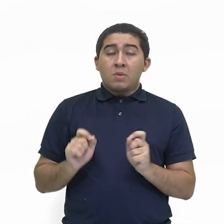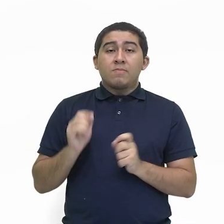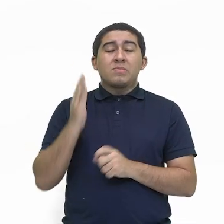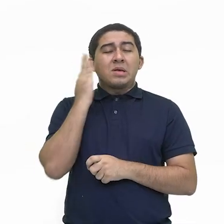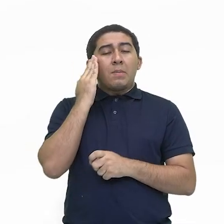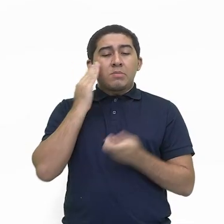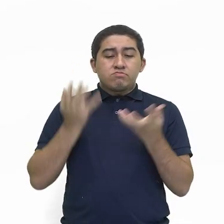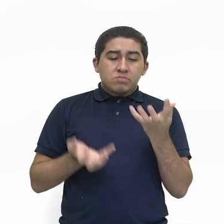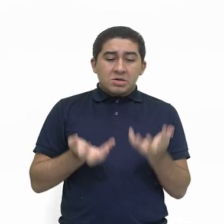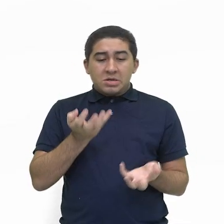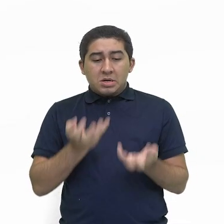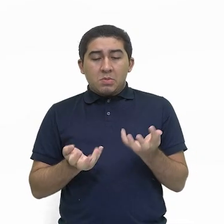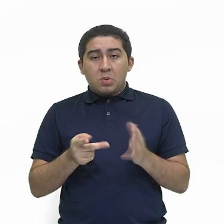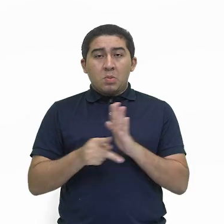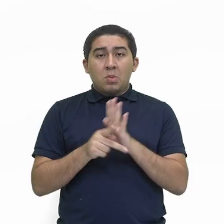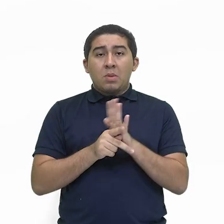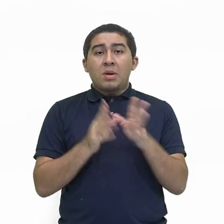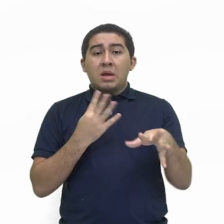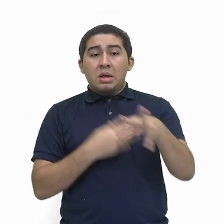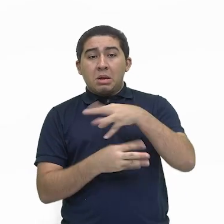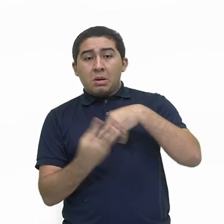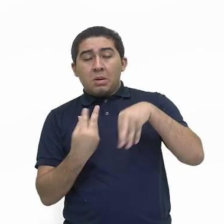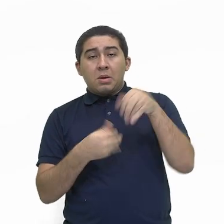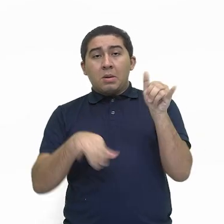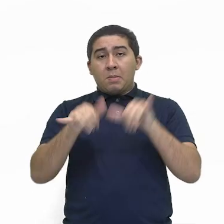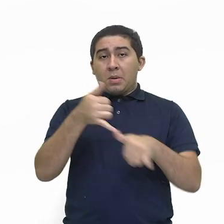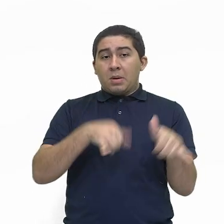o balanceamento das reações químicas.